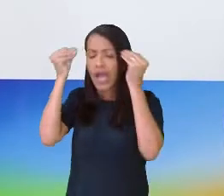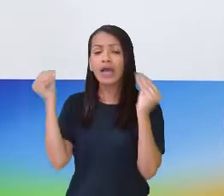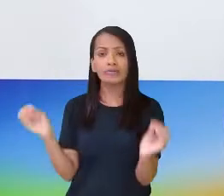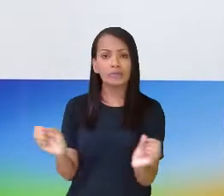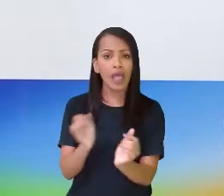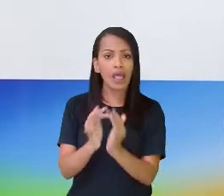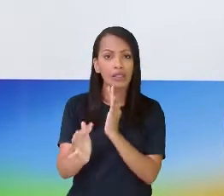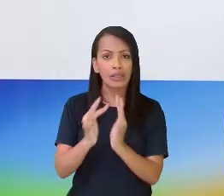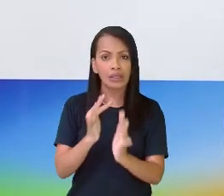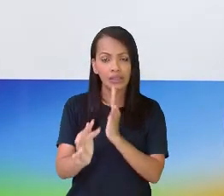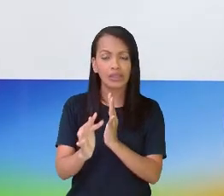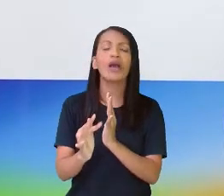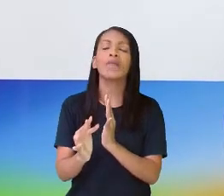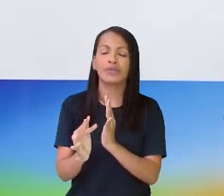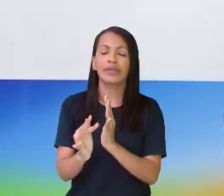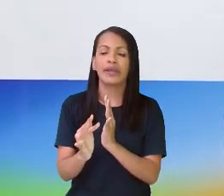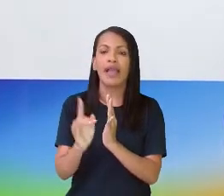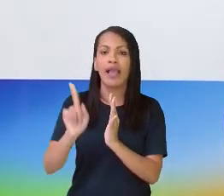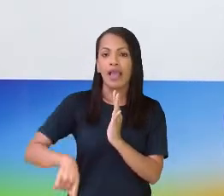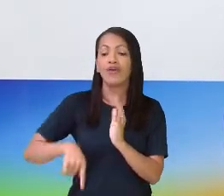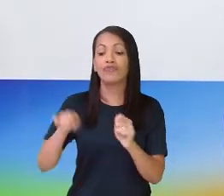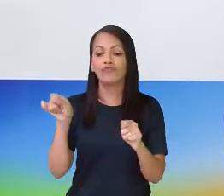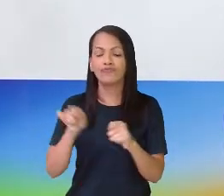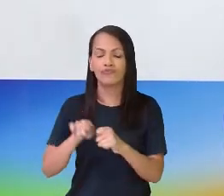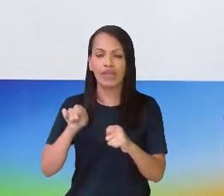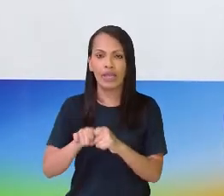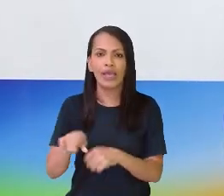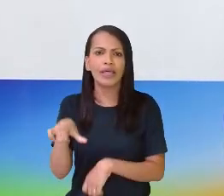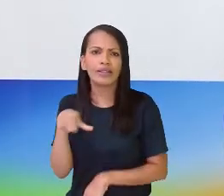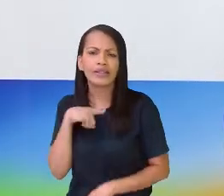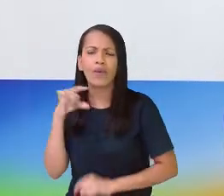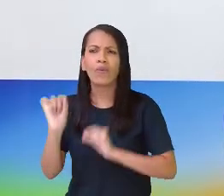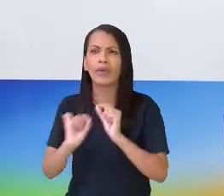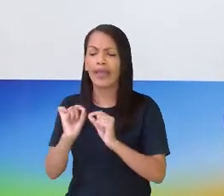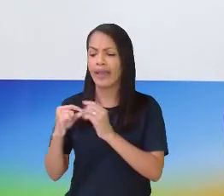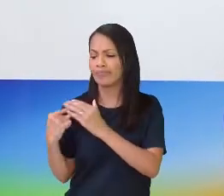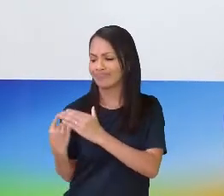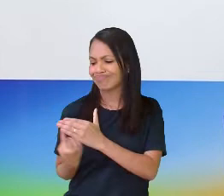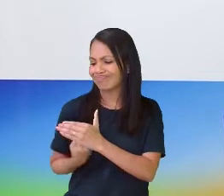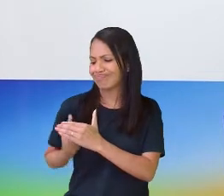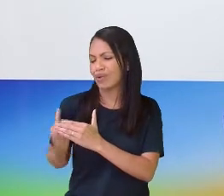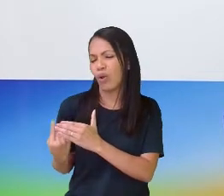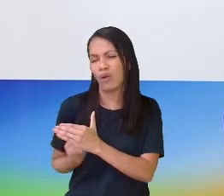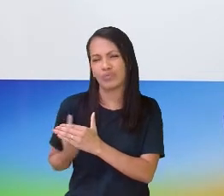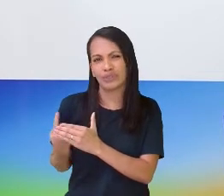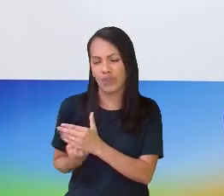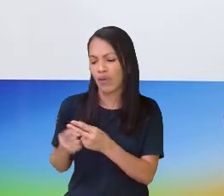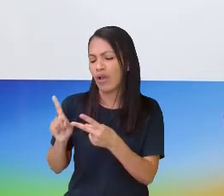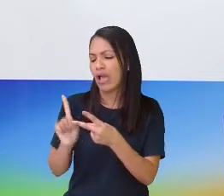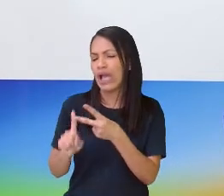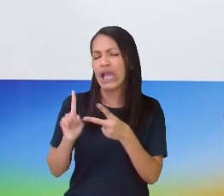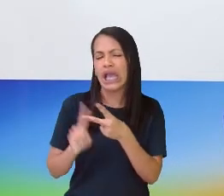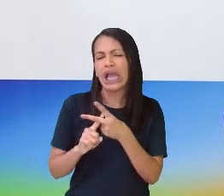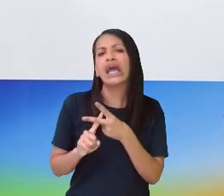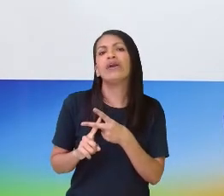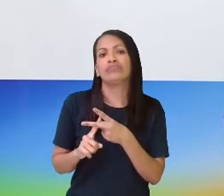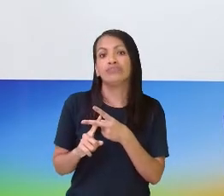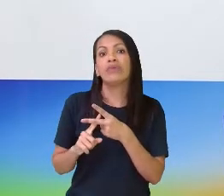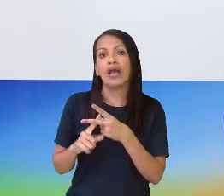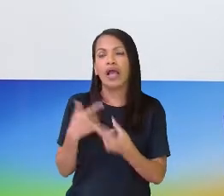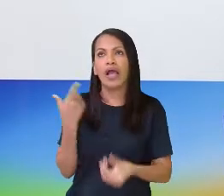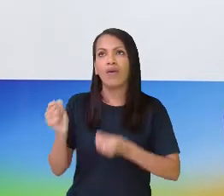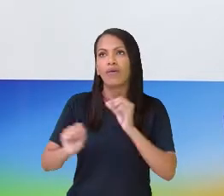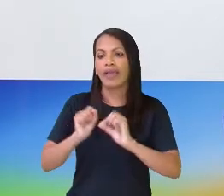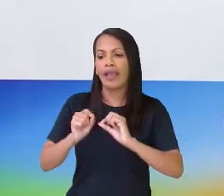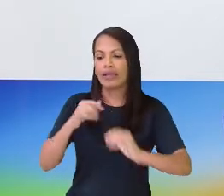que as atividades sejam executadas. Então, eles têm uma tendência ao isolamento, eles têm dificuldade de coordenação motora e